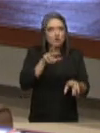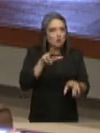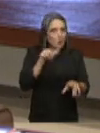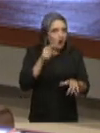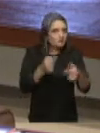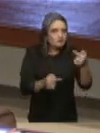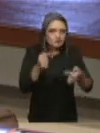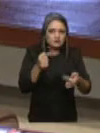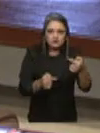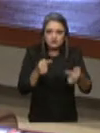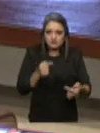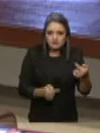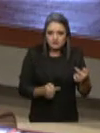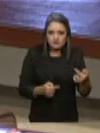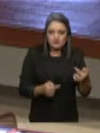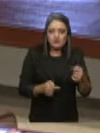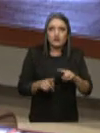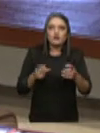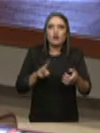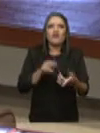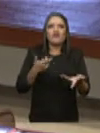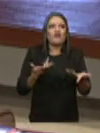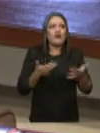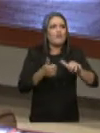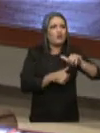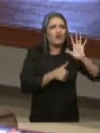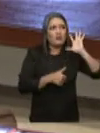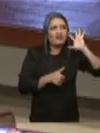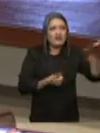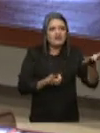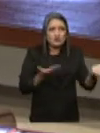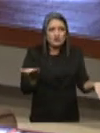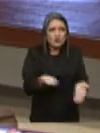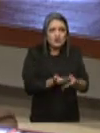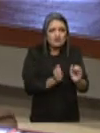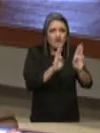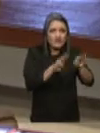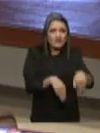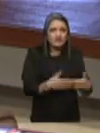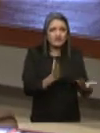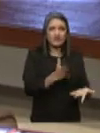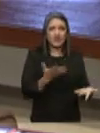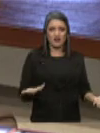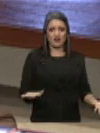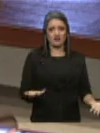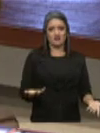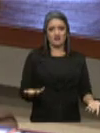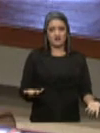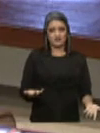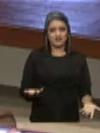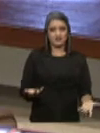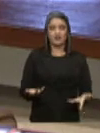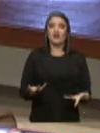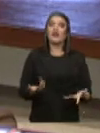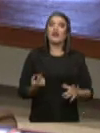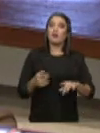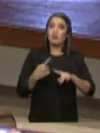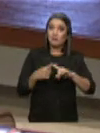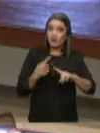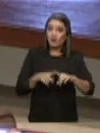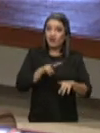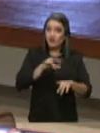debatida, destruindo a coisa julgada. Eu repito, isso se aplica genericamente a todos os tributos,